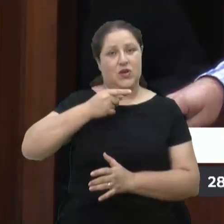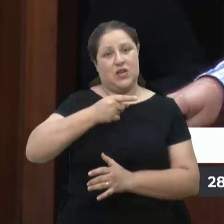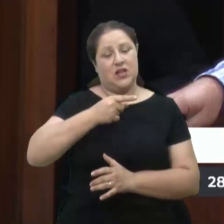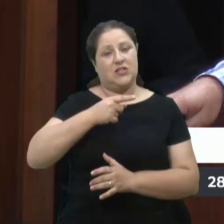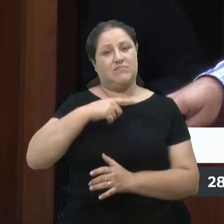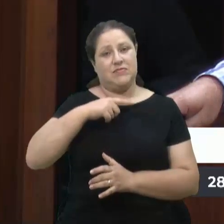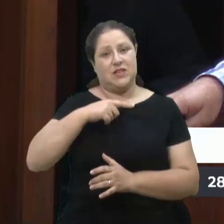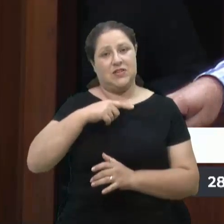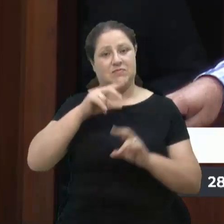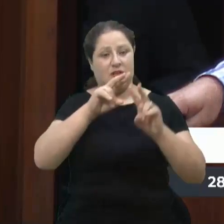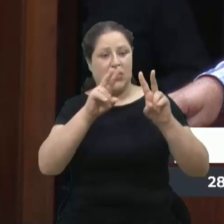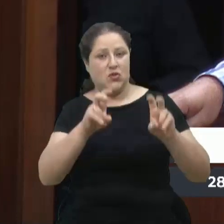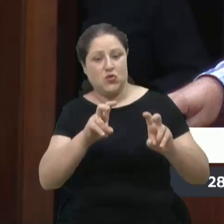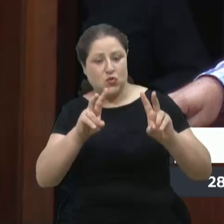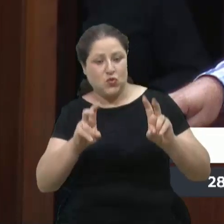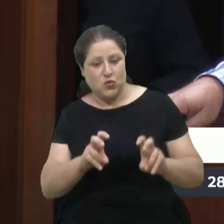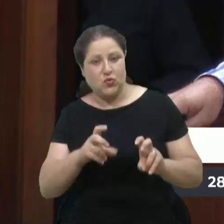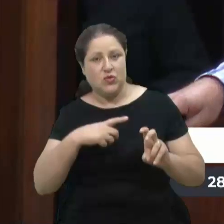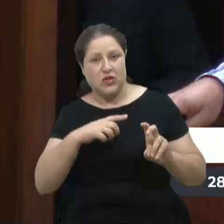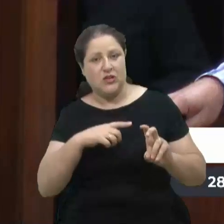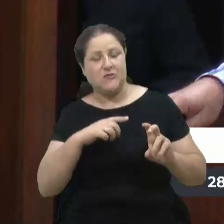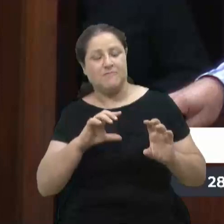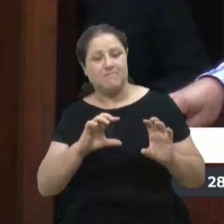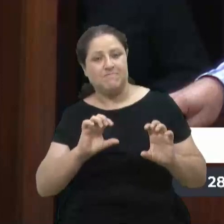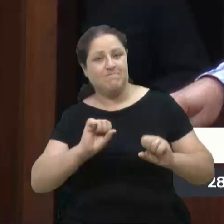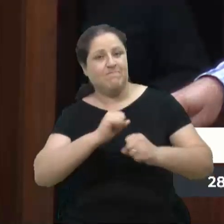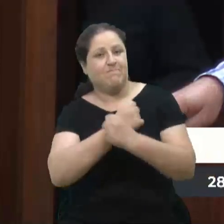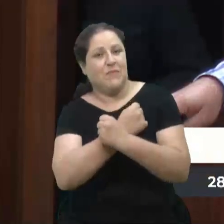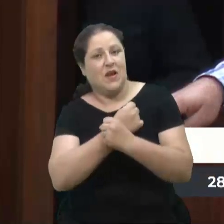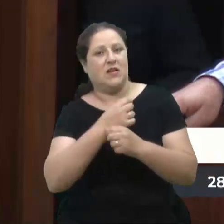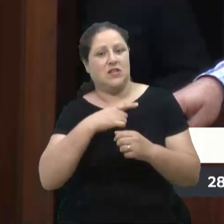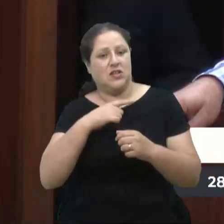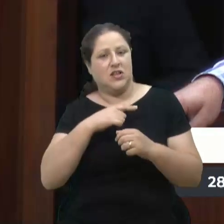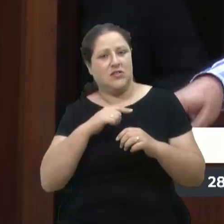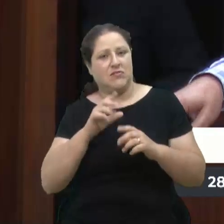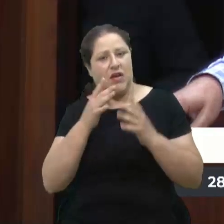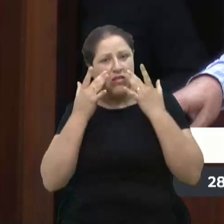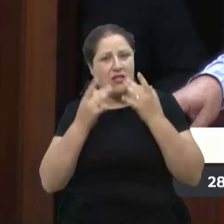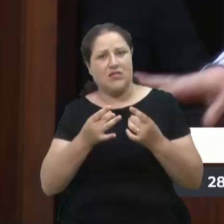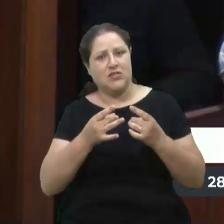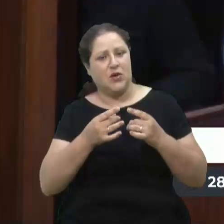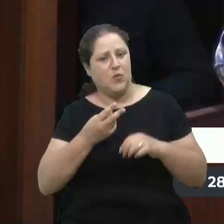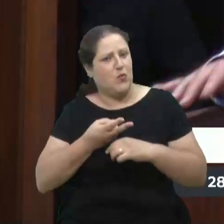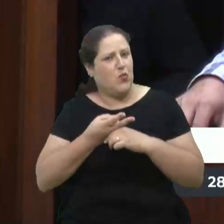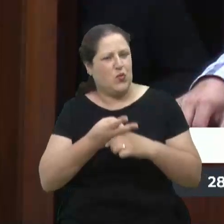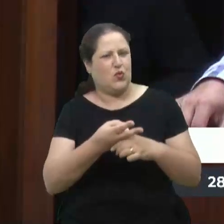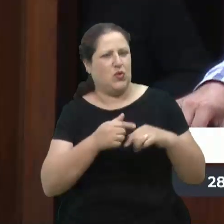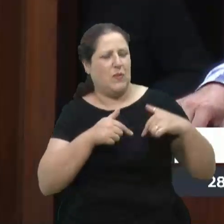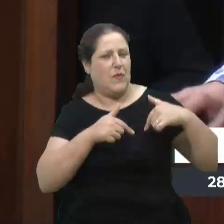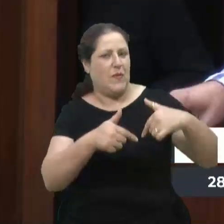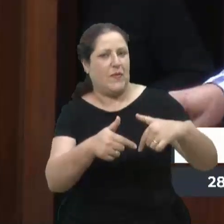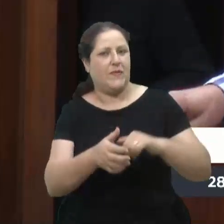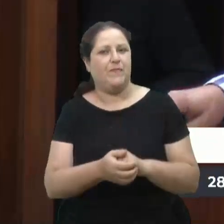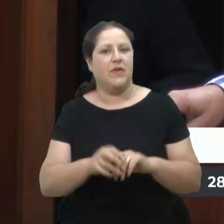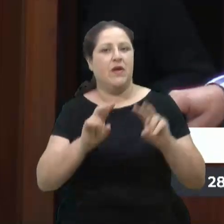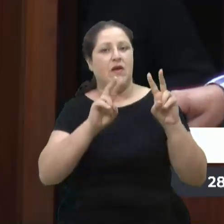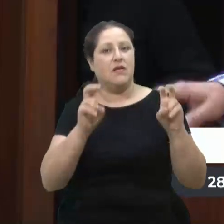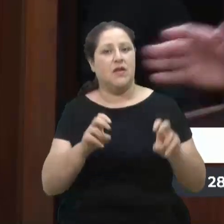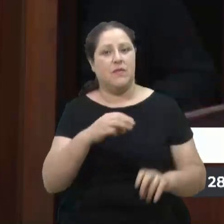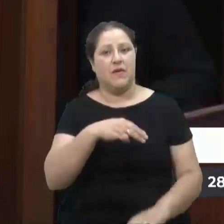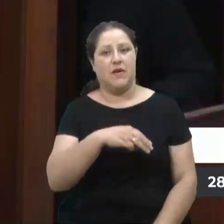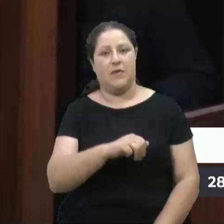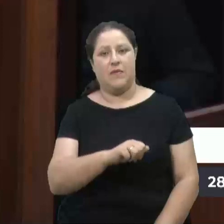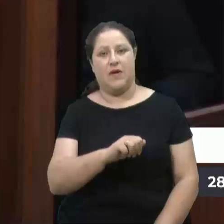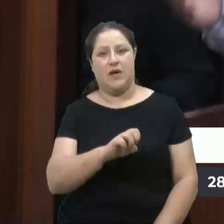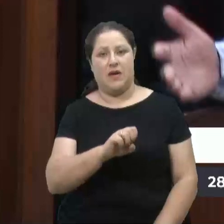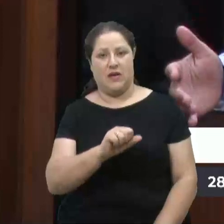os temas e dá uma atenção, vai atrás, né? E esse tema da Maesa, há algum tempo já o vereador, junto